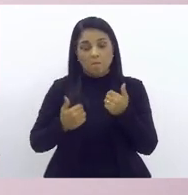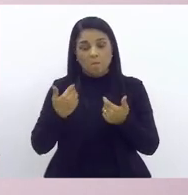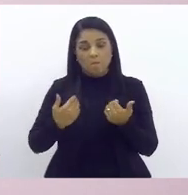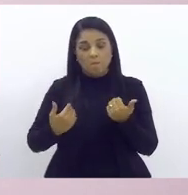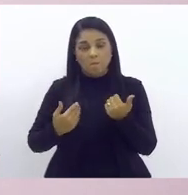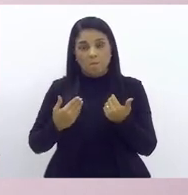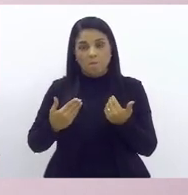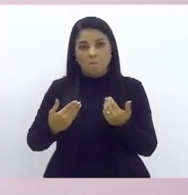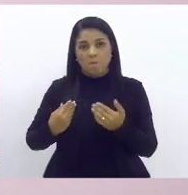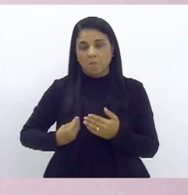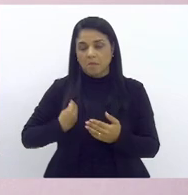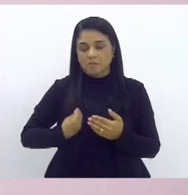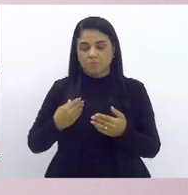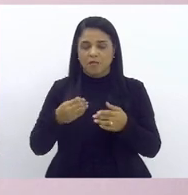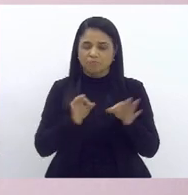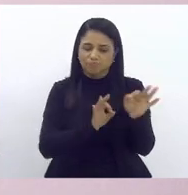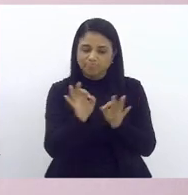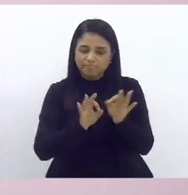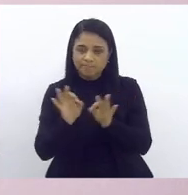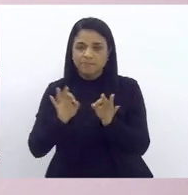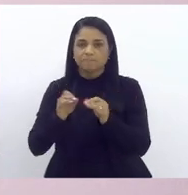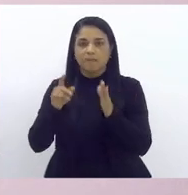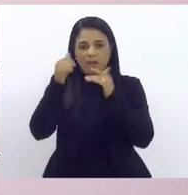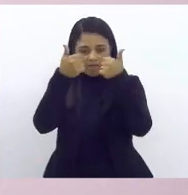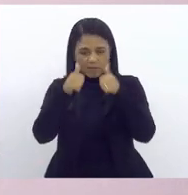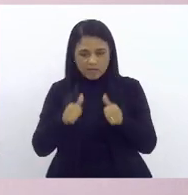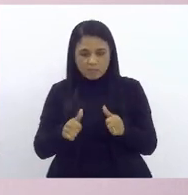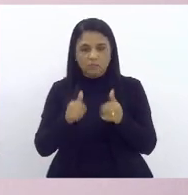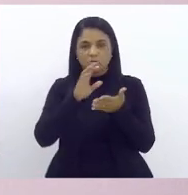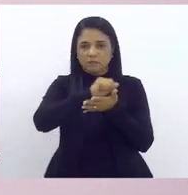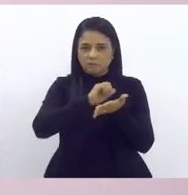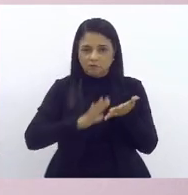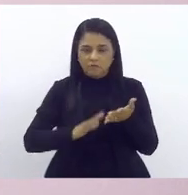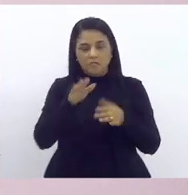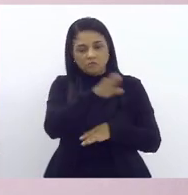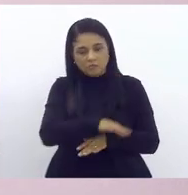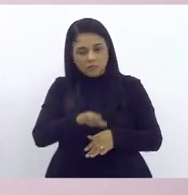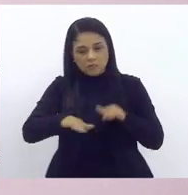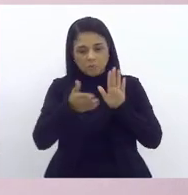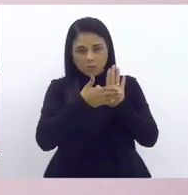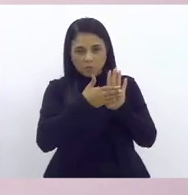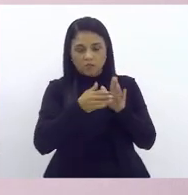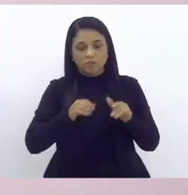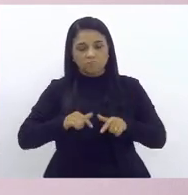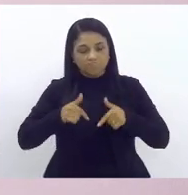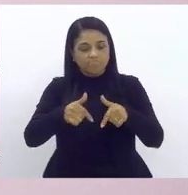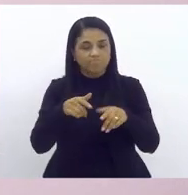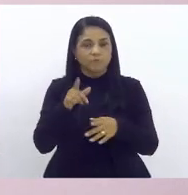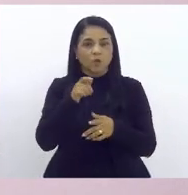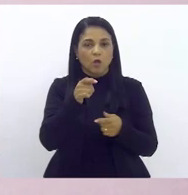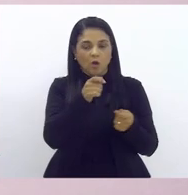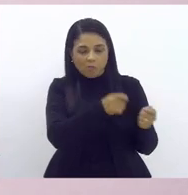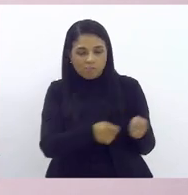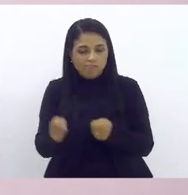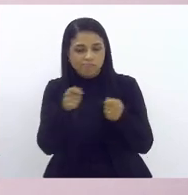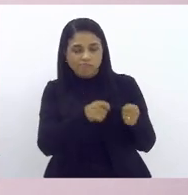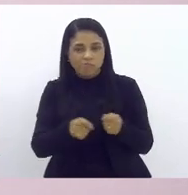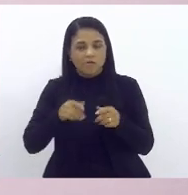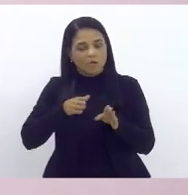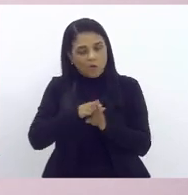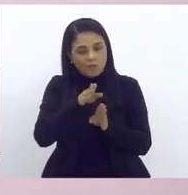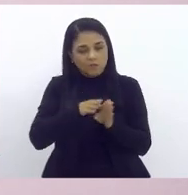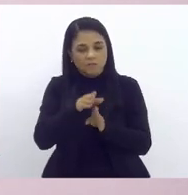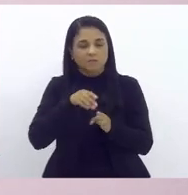com o educador do planejamento, da execução e da avaliação das atividades propostas às crianças, participar da execução das rotinas diárias, de acordo com a orientação técnica